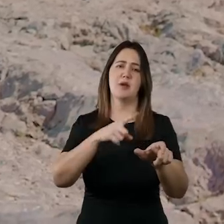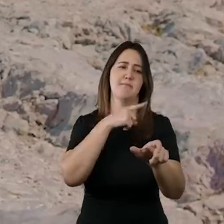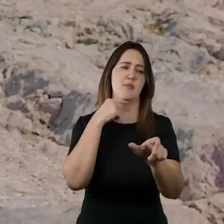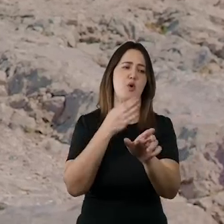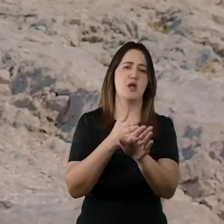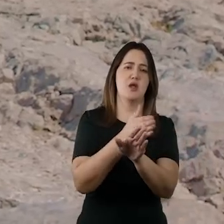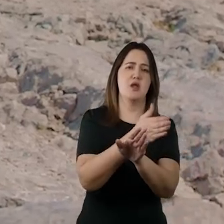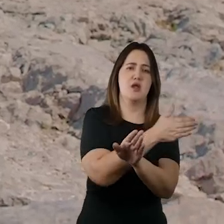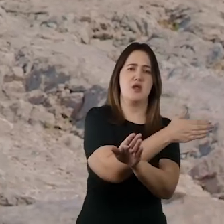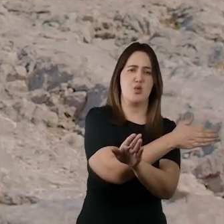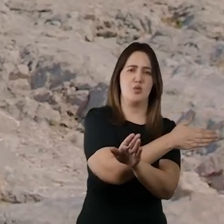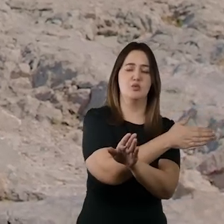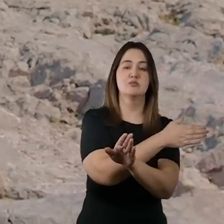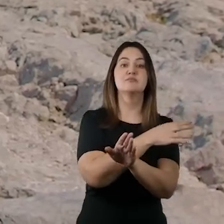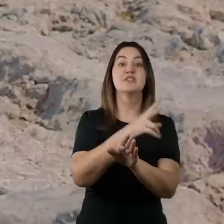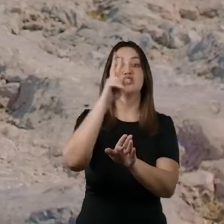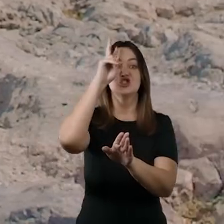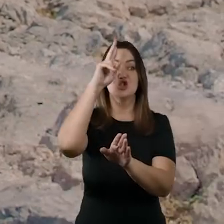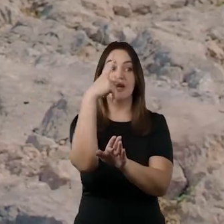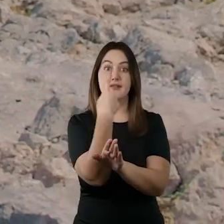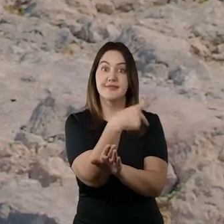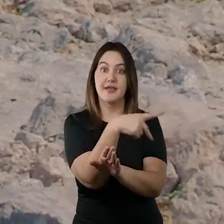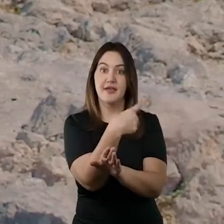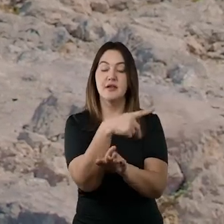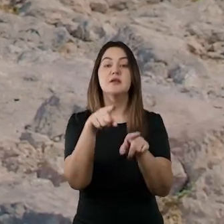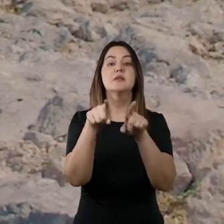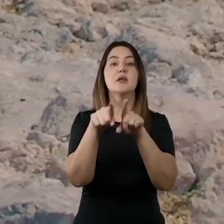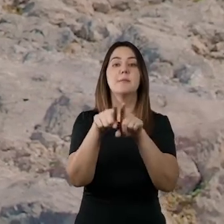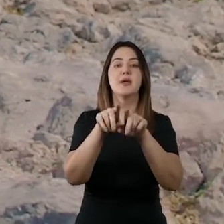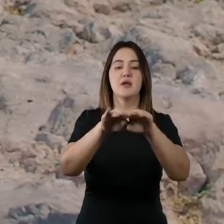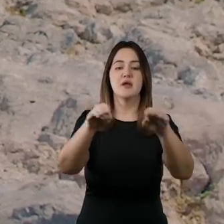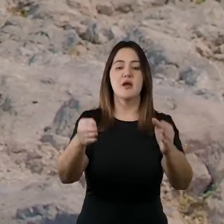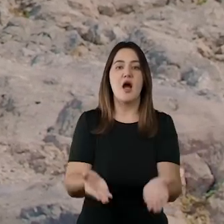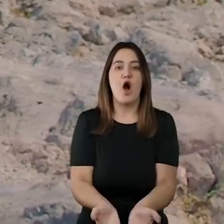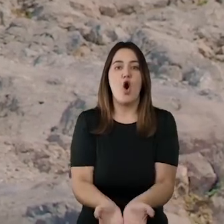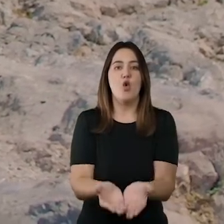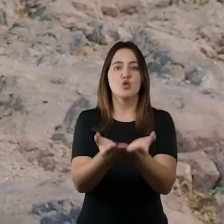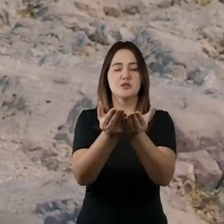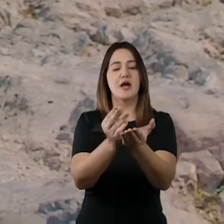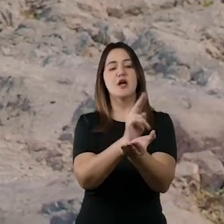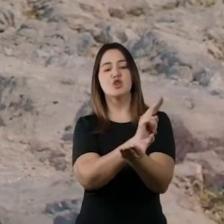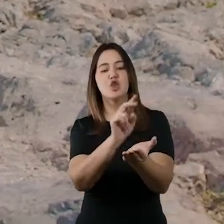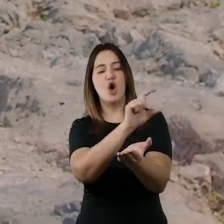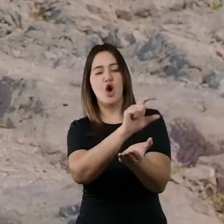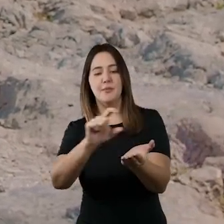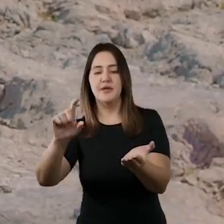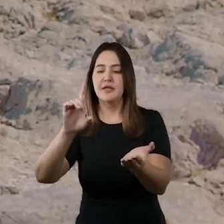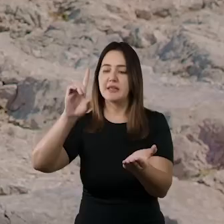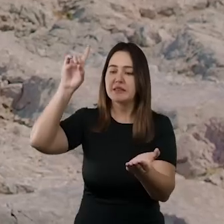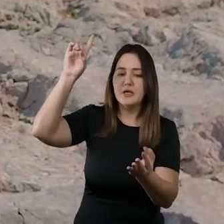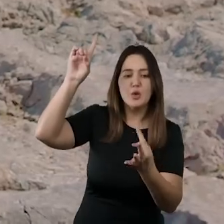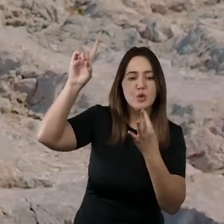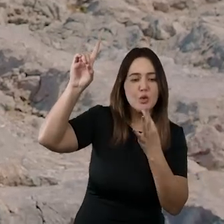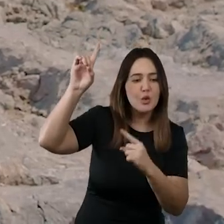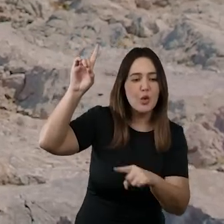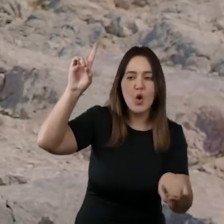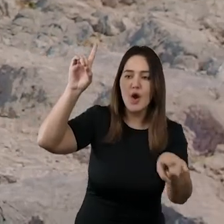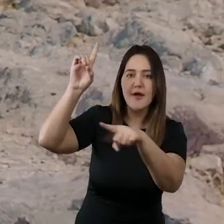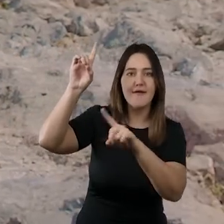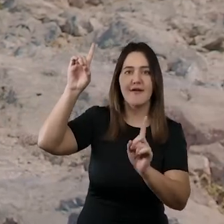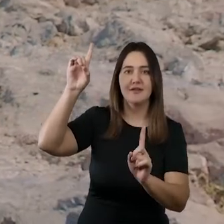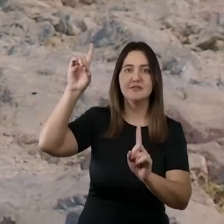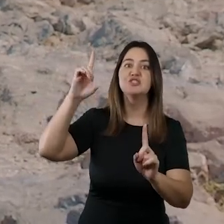Não somente a história de Epimênides, mas aquele altar com a inscrição ao Deus desconhecido também estava em alguma parte